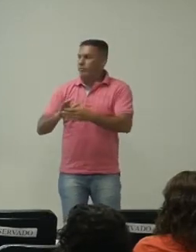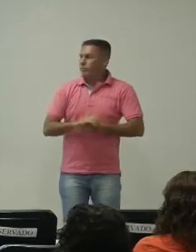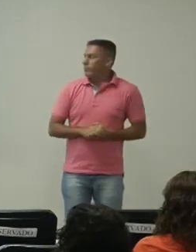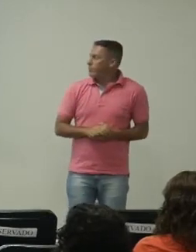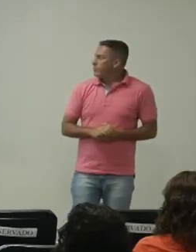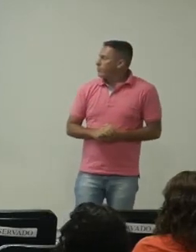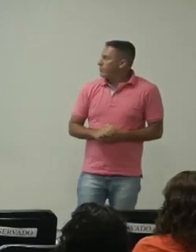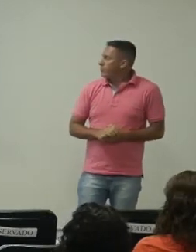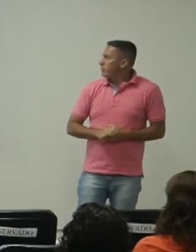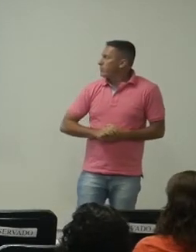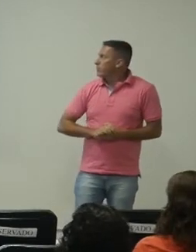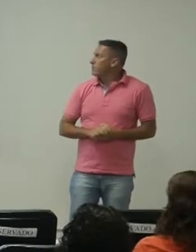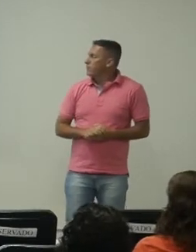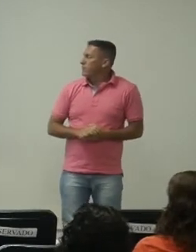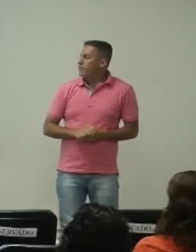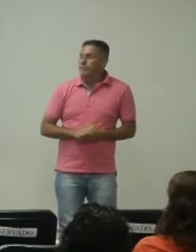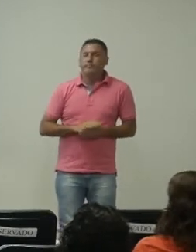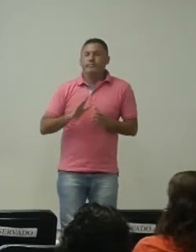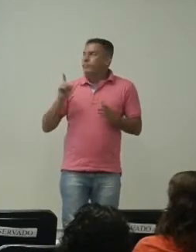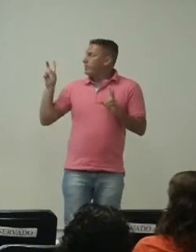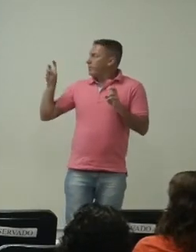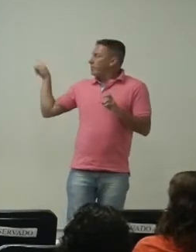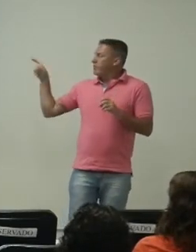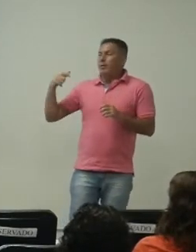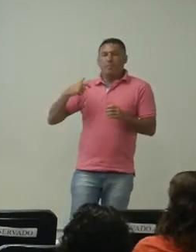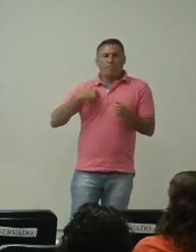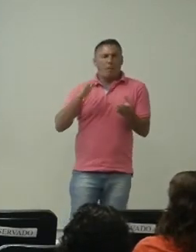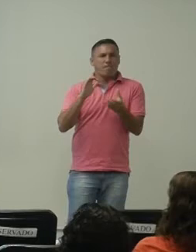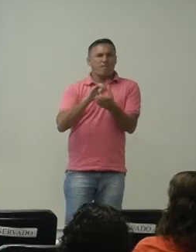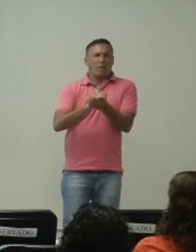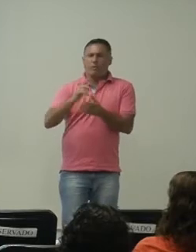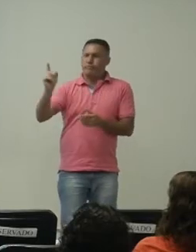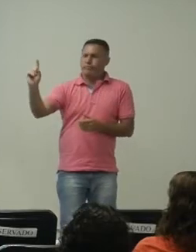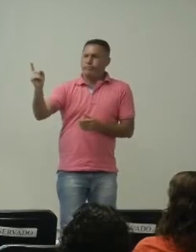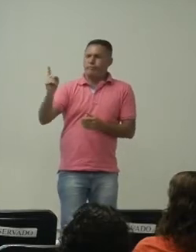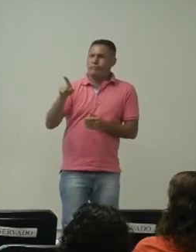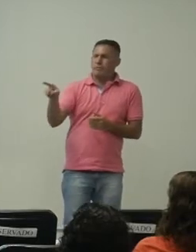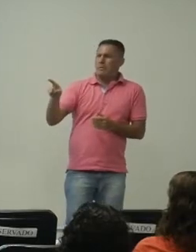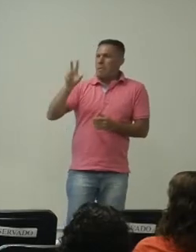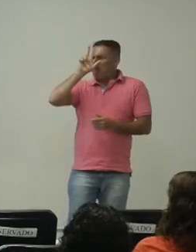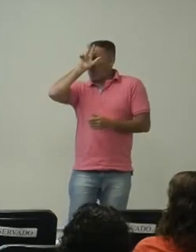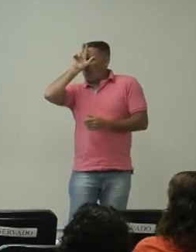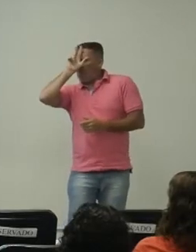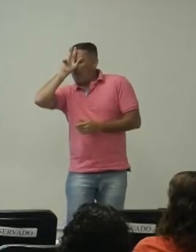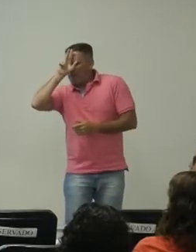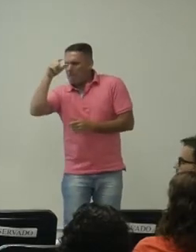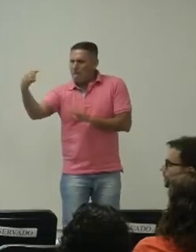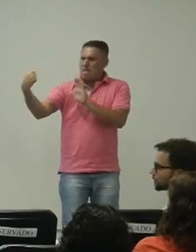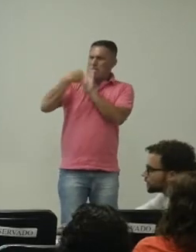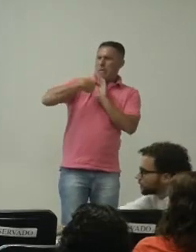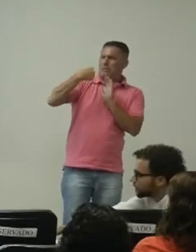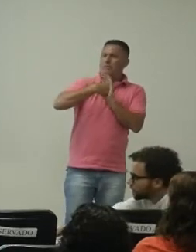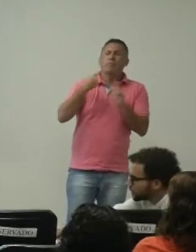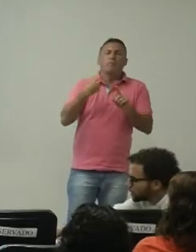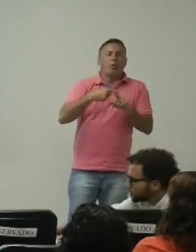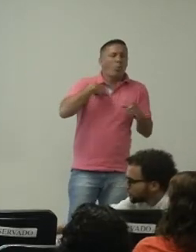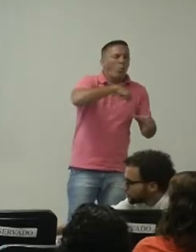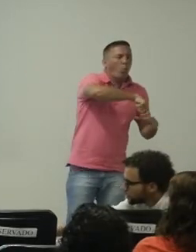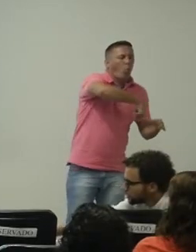Vamos passar. Meu marido chegou em casa alcoolizado e nervoso e me bateu por eu não ter deixado a janta pronta para